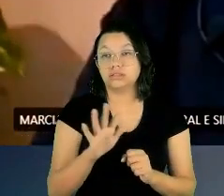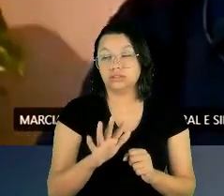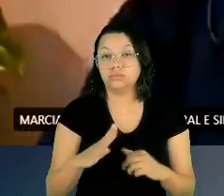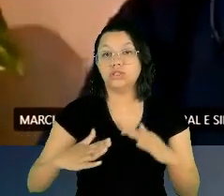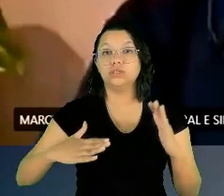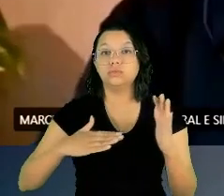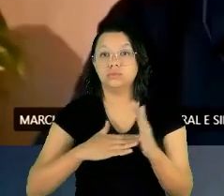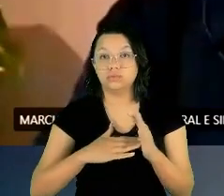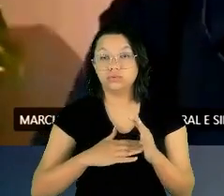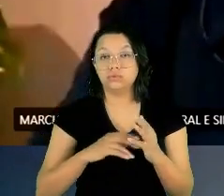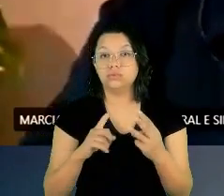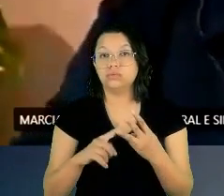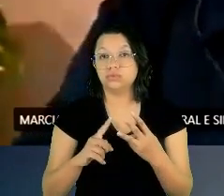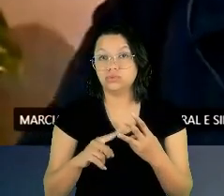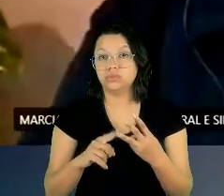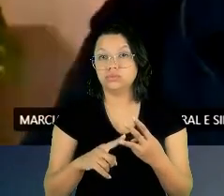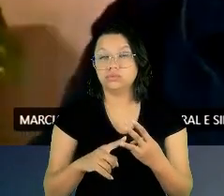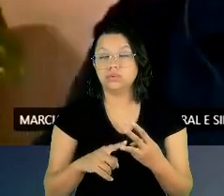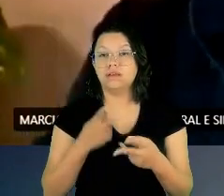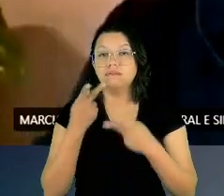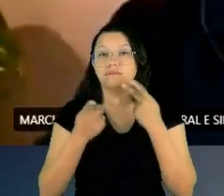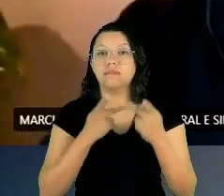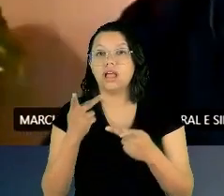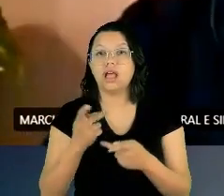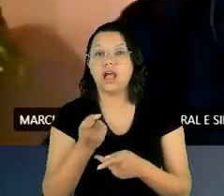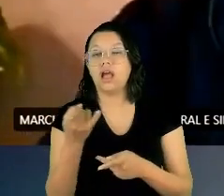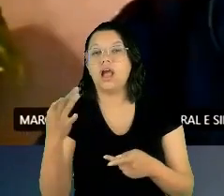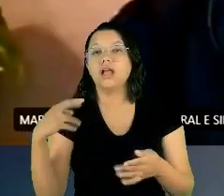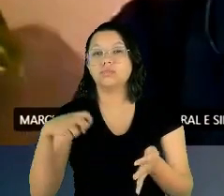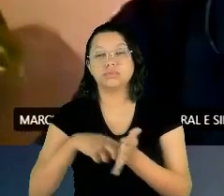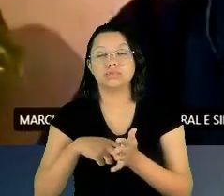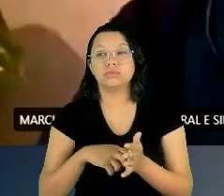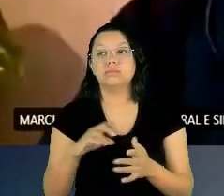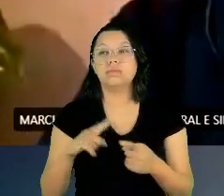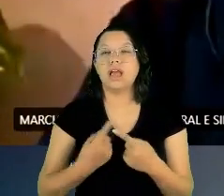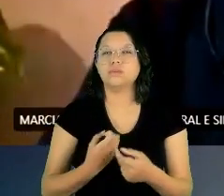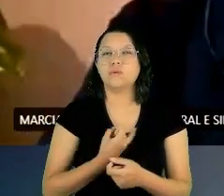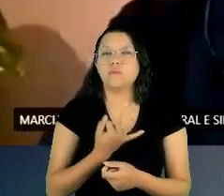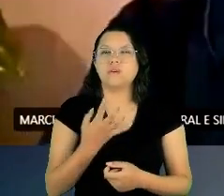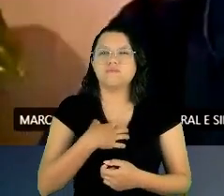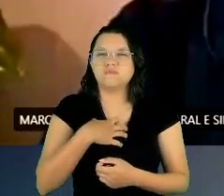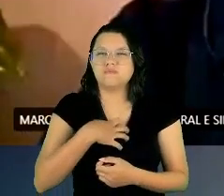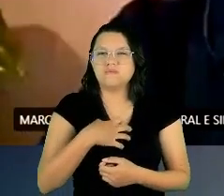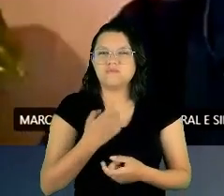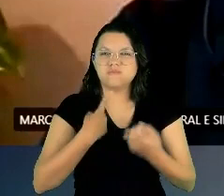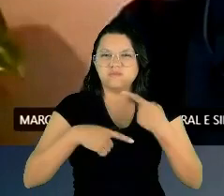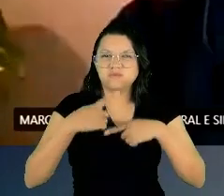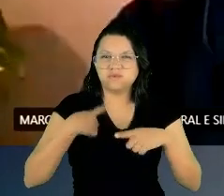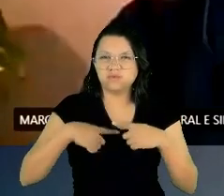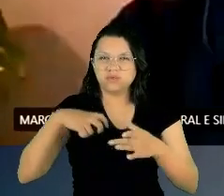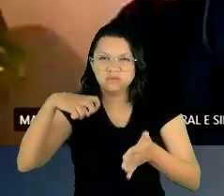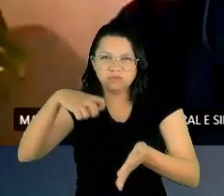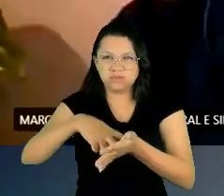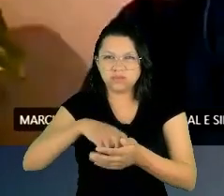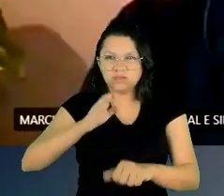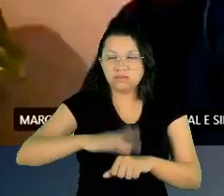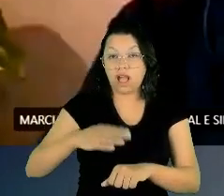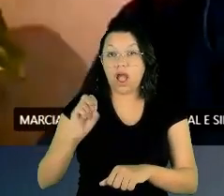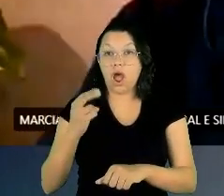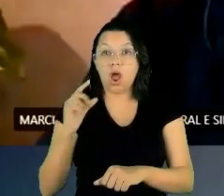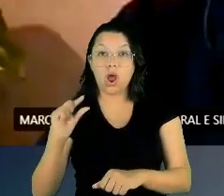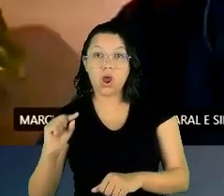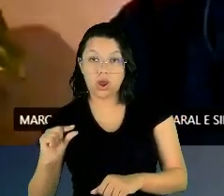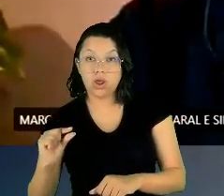que fazem isso, e por último vai lá para a deliberação do grau de punição, mas o quanto eu sinto vontade de punir mais